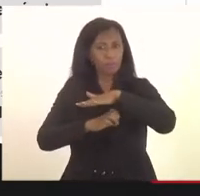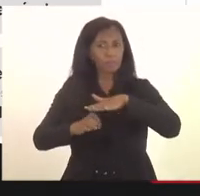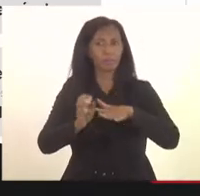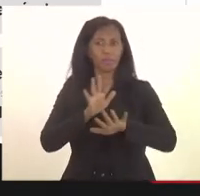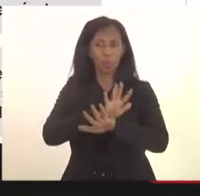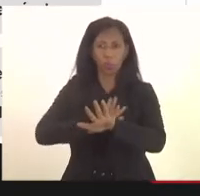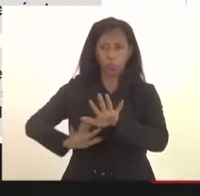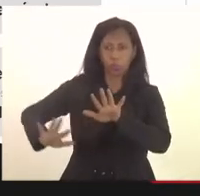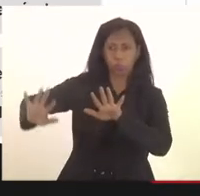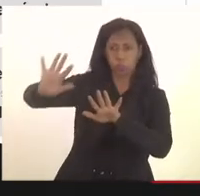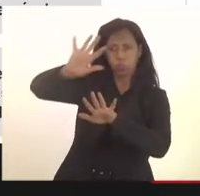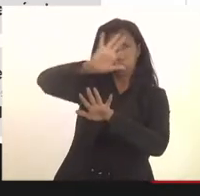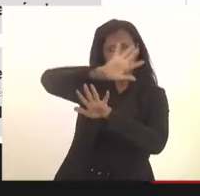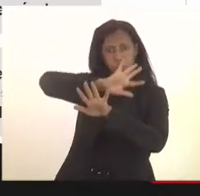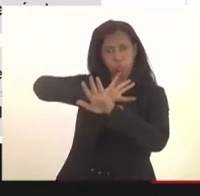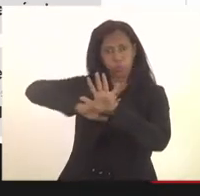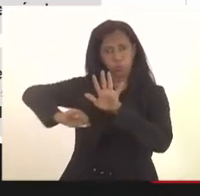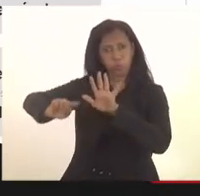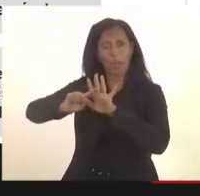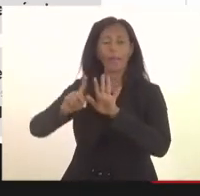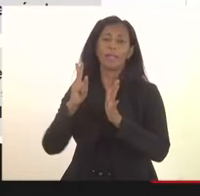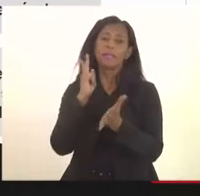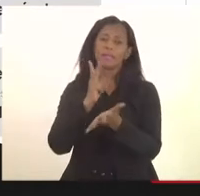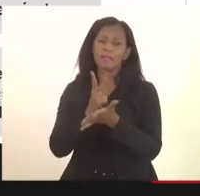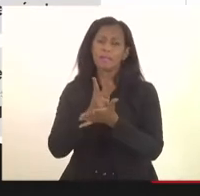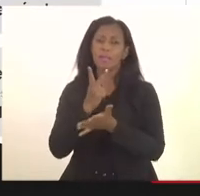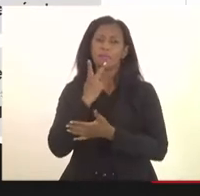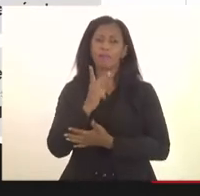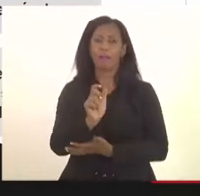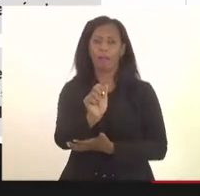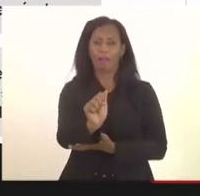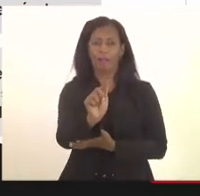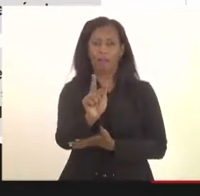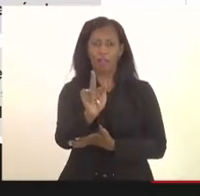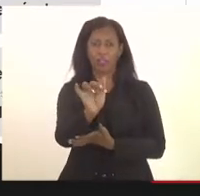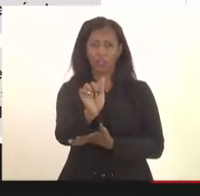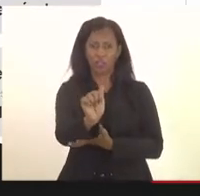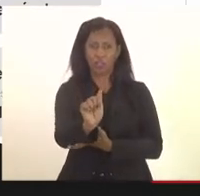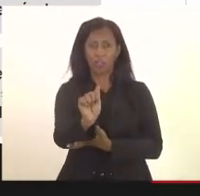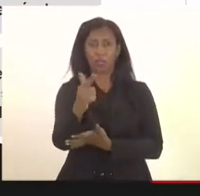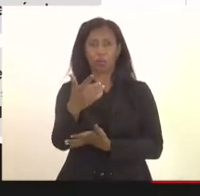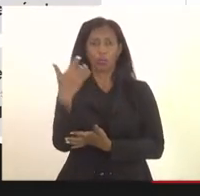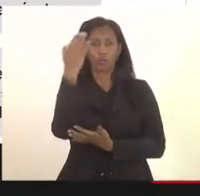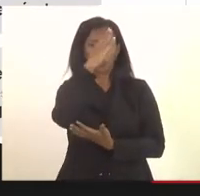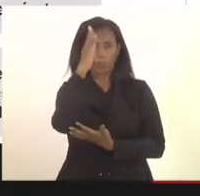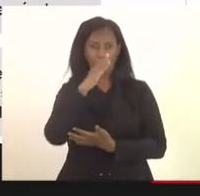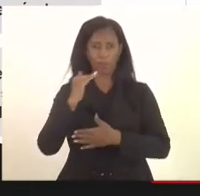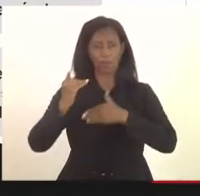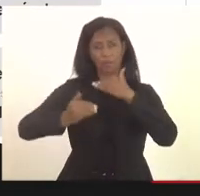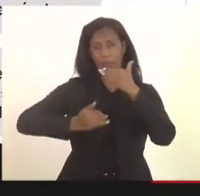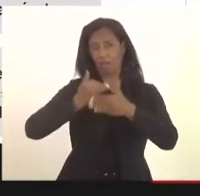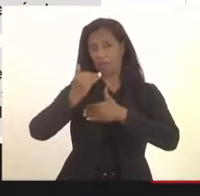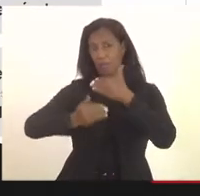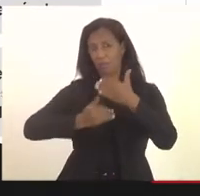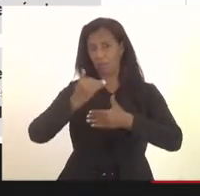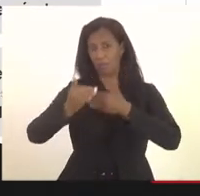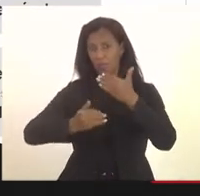E cada vez mais a gente vai falar dessa agenda. Eu imagino que o Brasil, a gente vai estar envolvido em projetos para